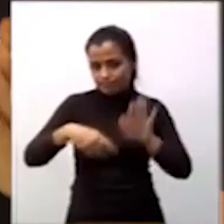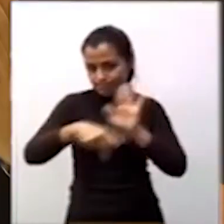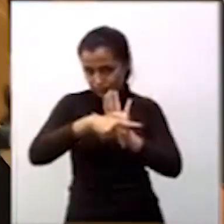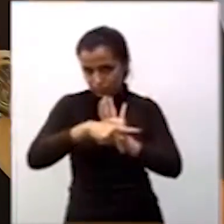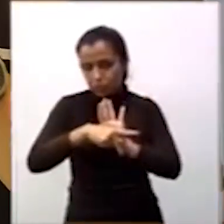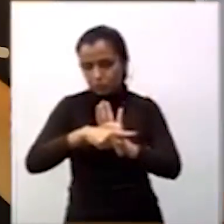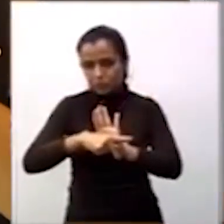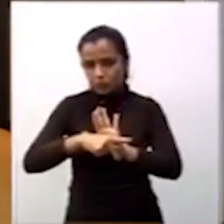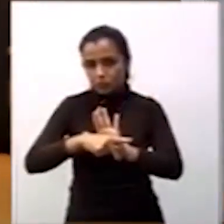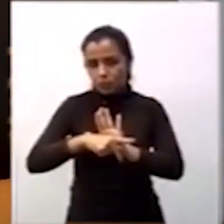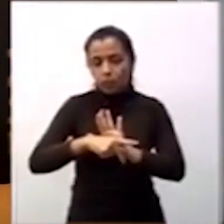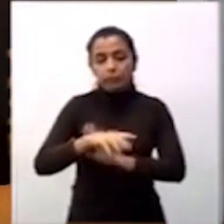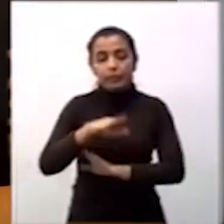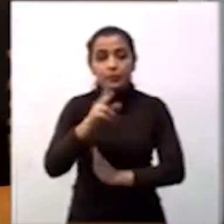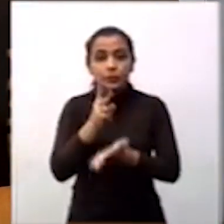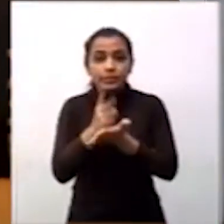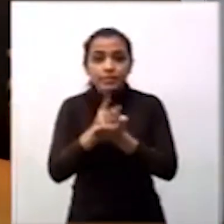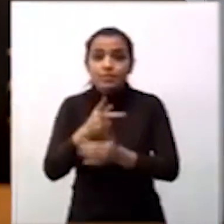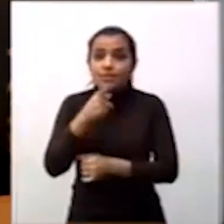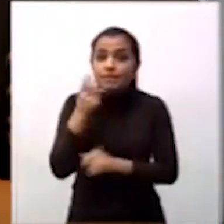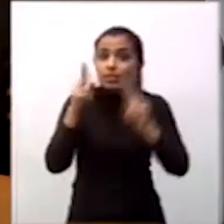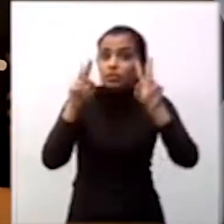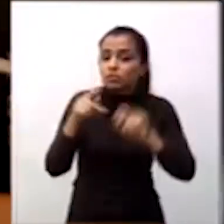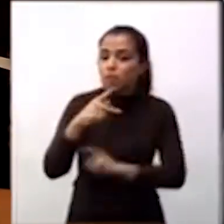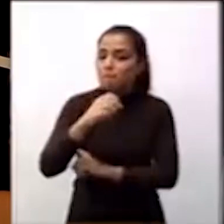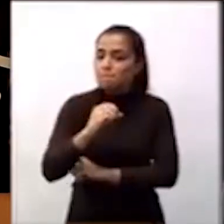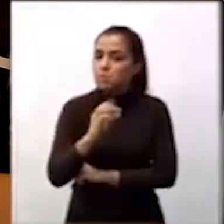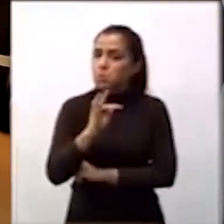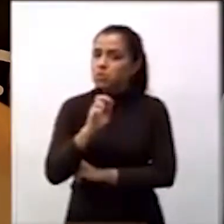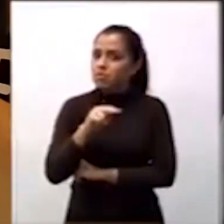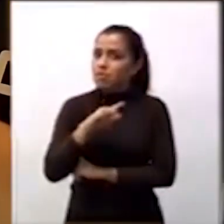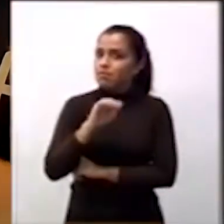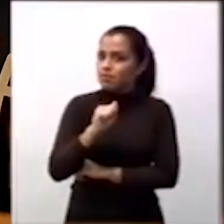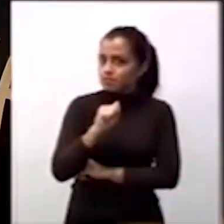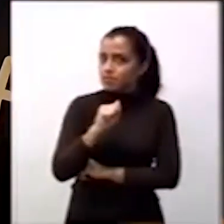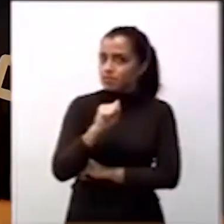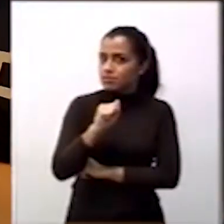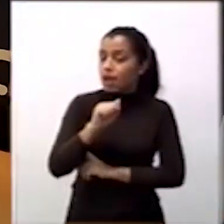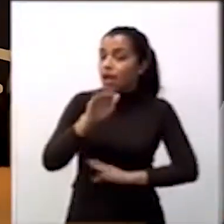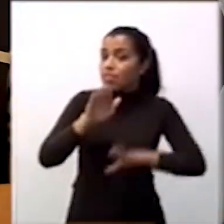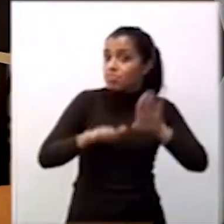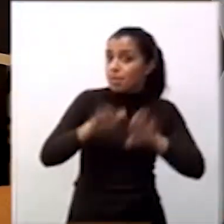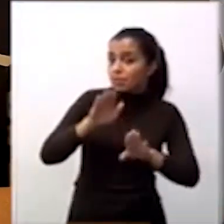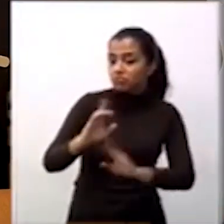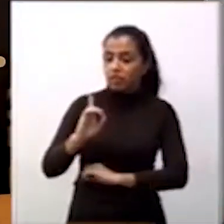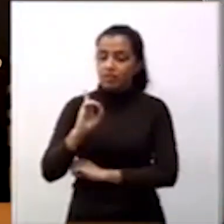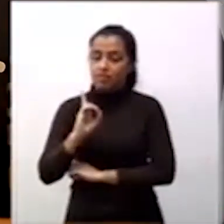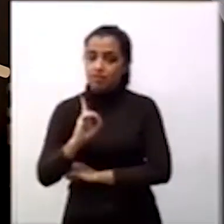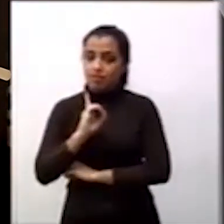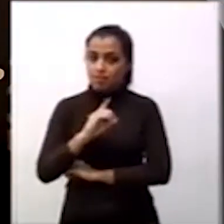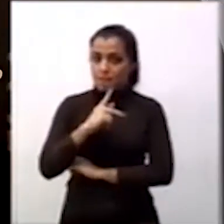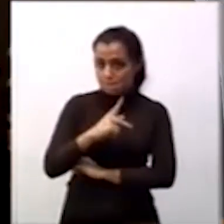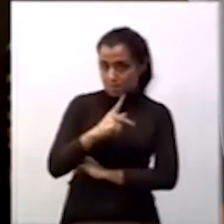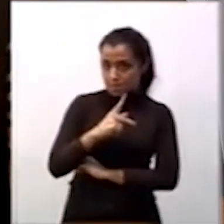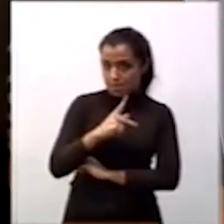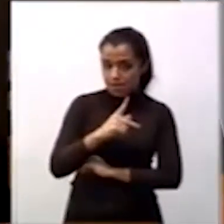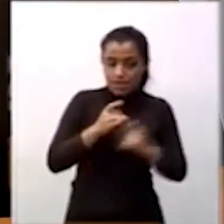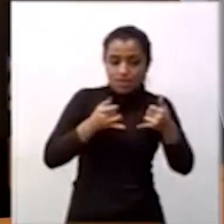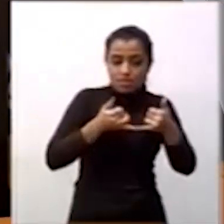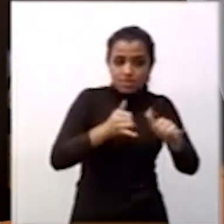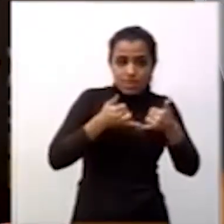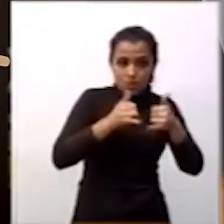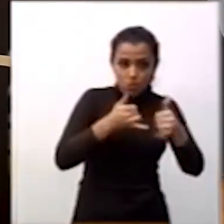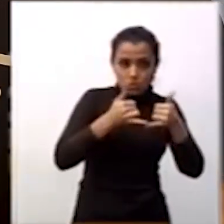vez que vai falar da potência, a potência está determinada pela DDP e pela corrente. E a potência vai